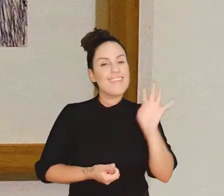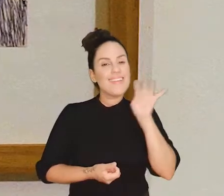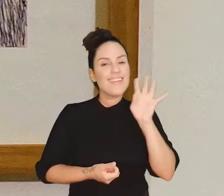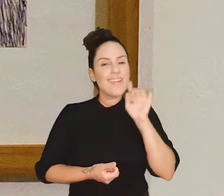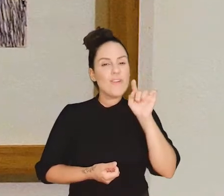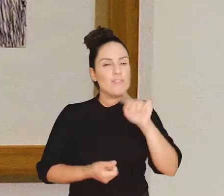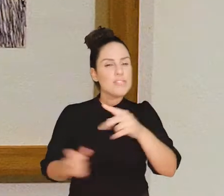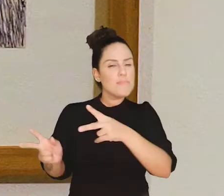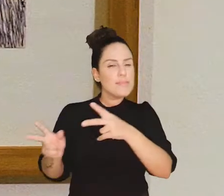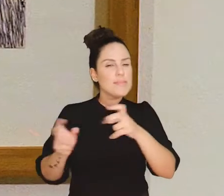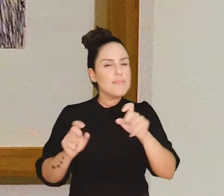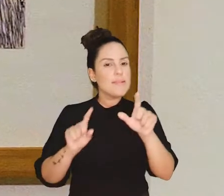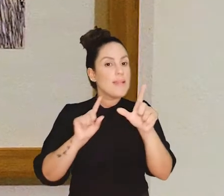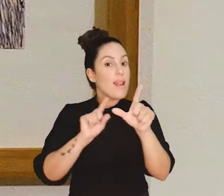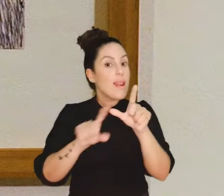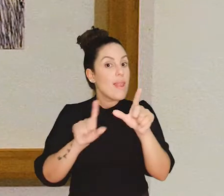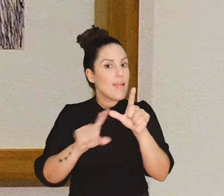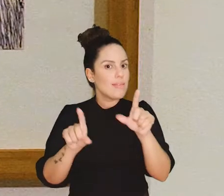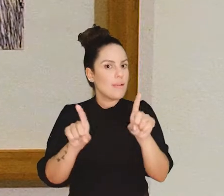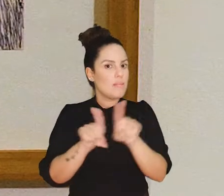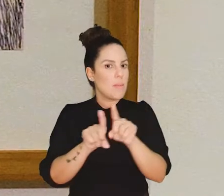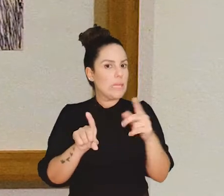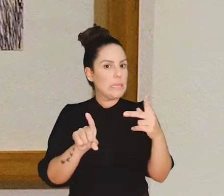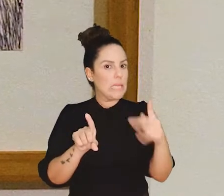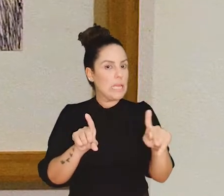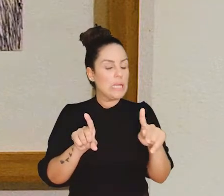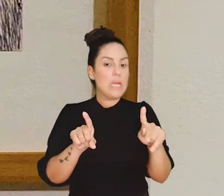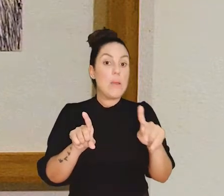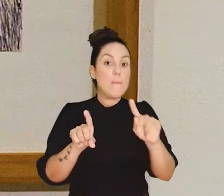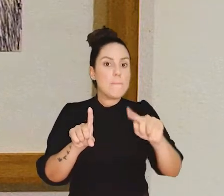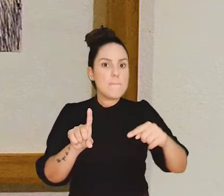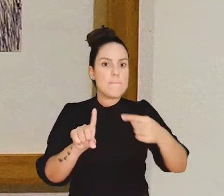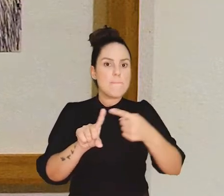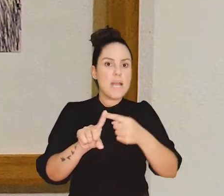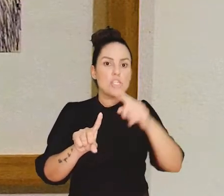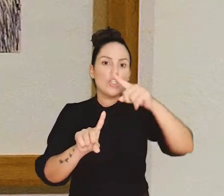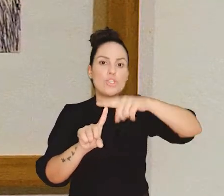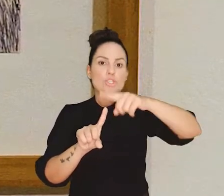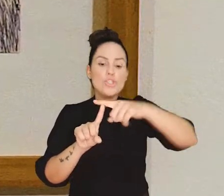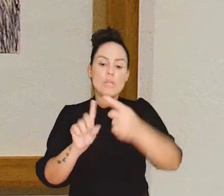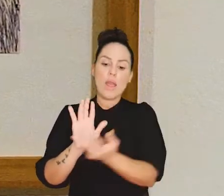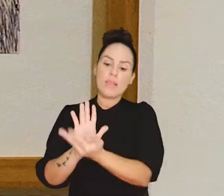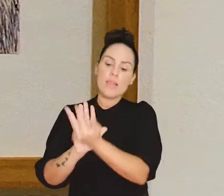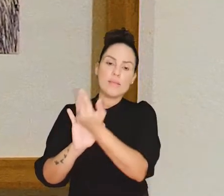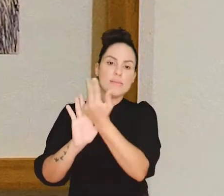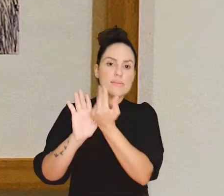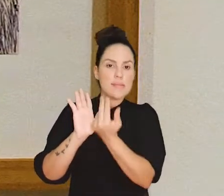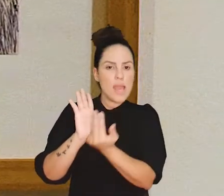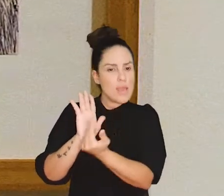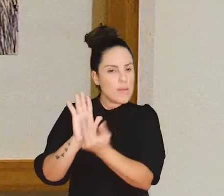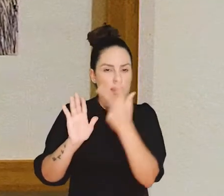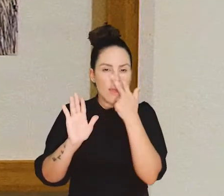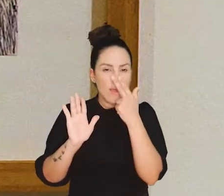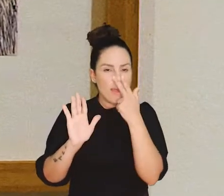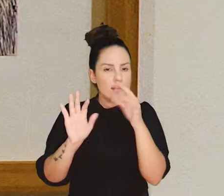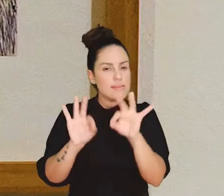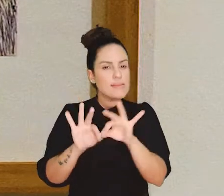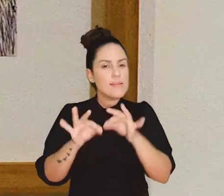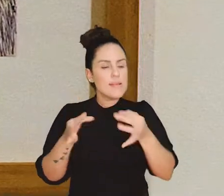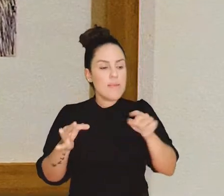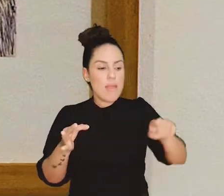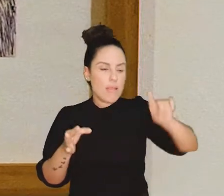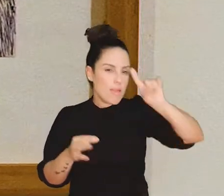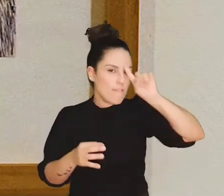observar a caligrafia de Eupídio Malaquias, tanto no seu desenho quanto na sua escrita, uma escrita também